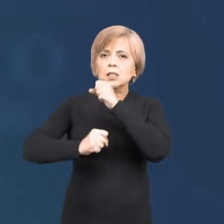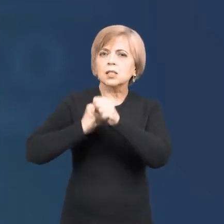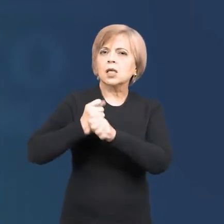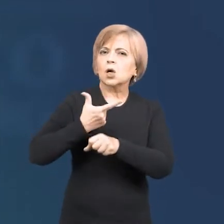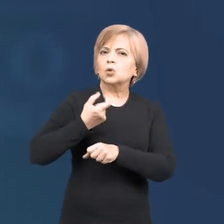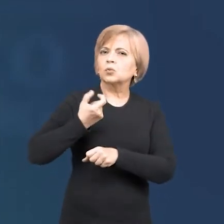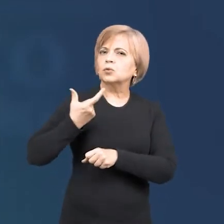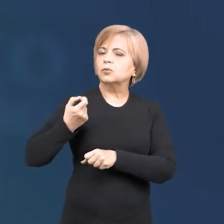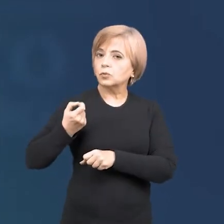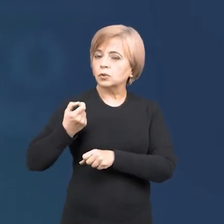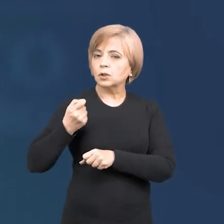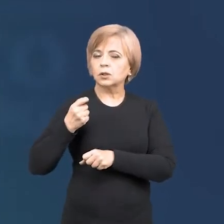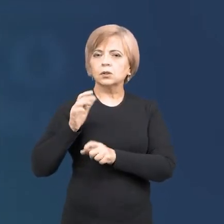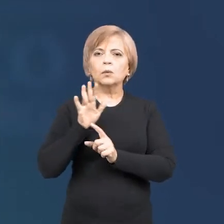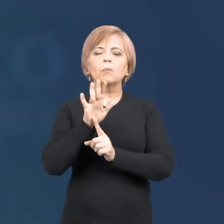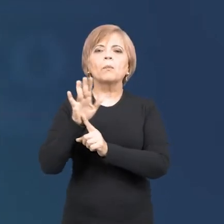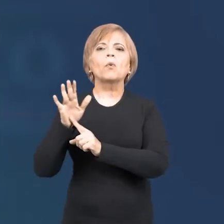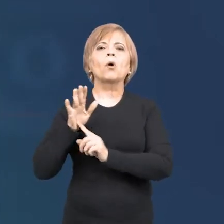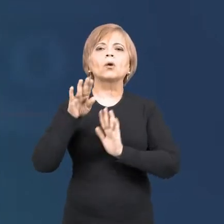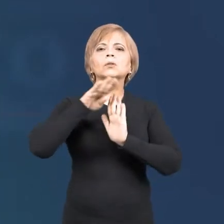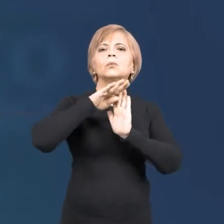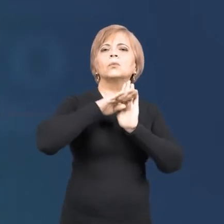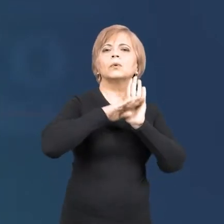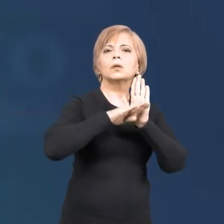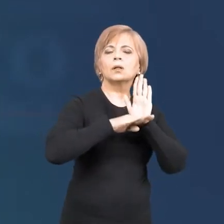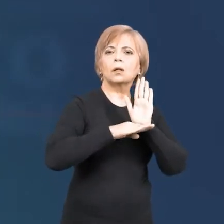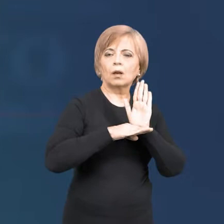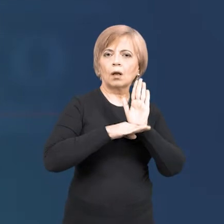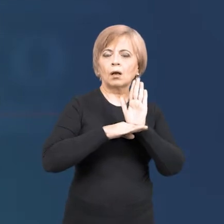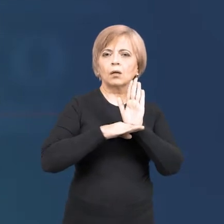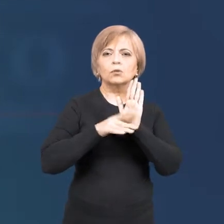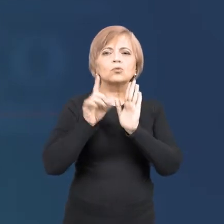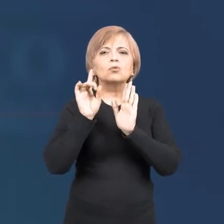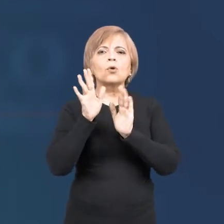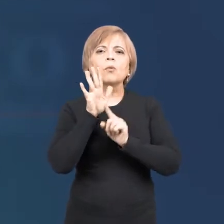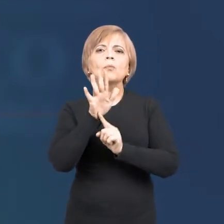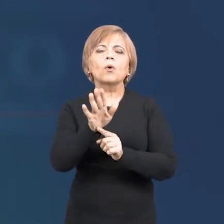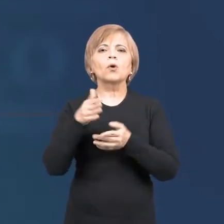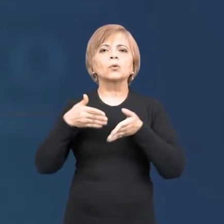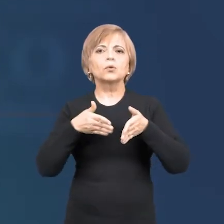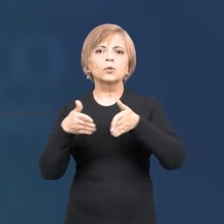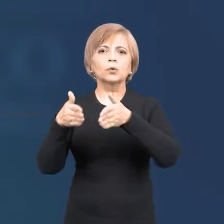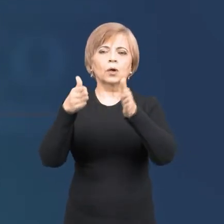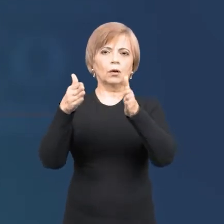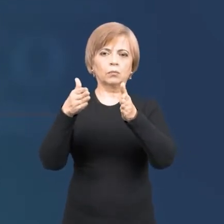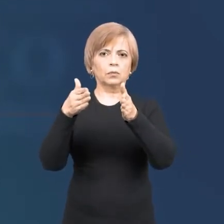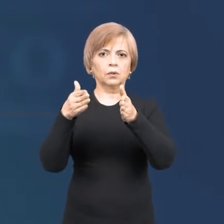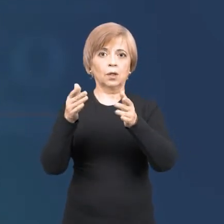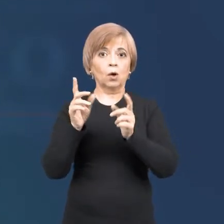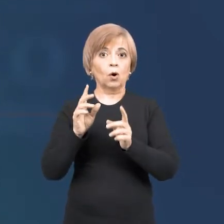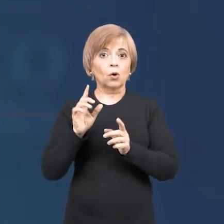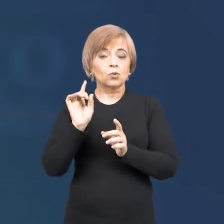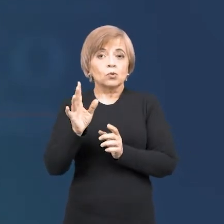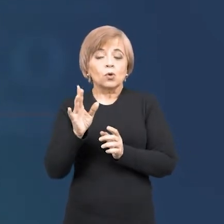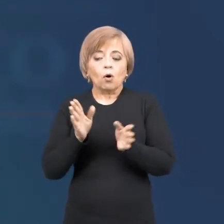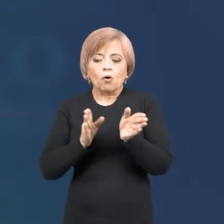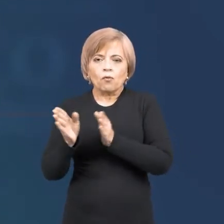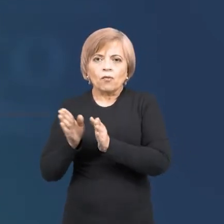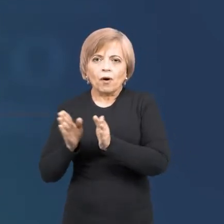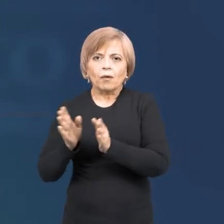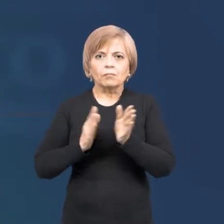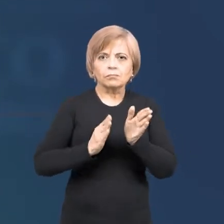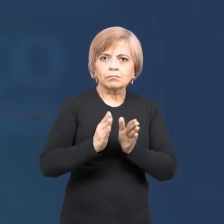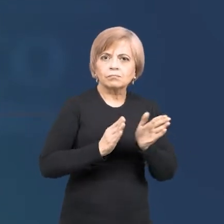estabelece diretrizes, ele não fixa sequer o quantitativo de fases necessárias para uma retomada